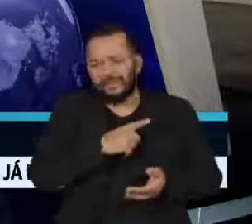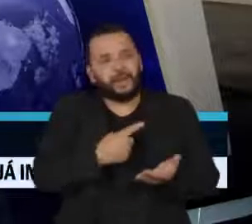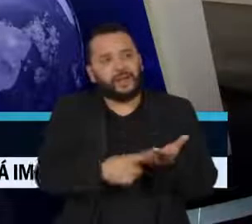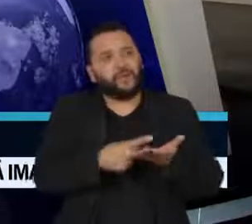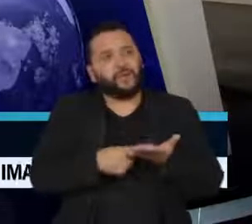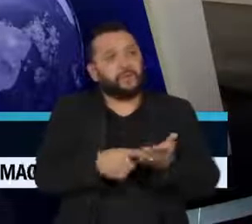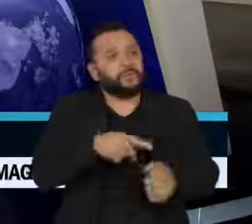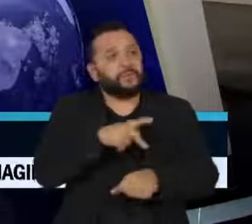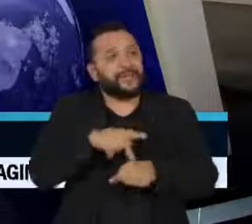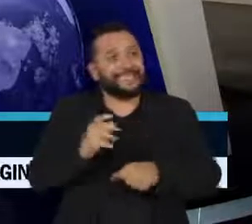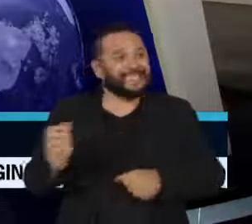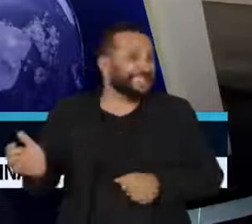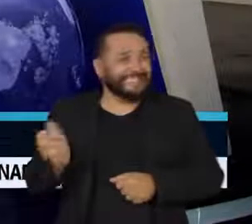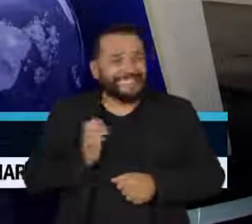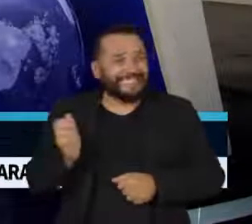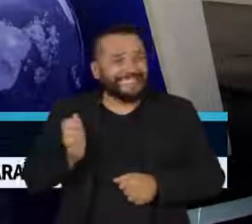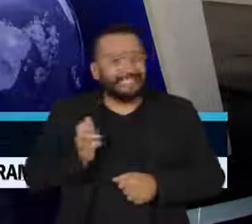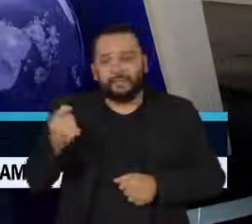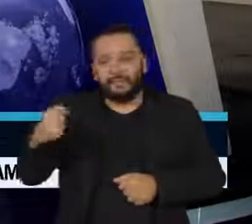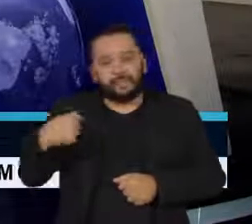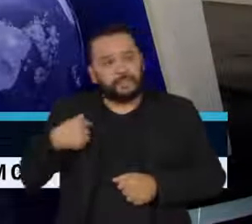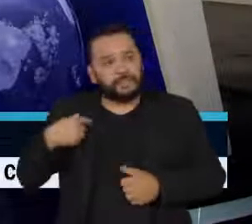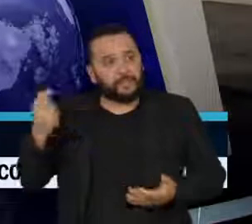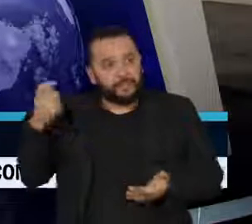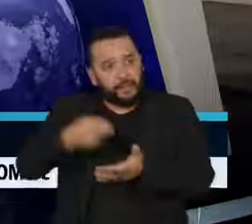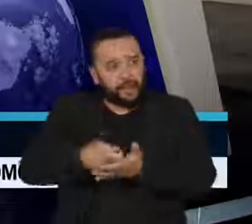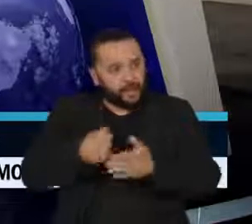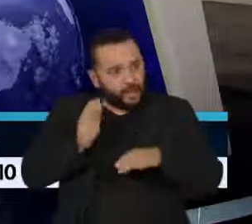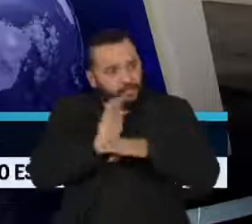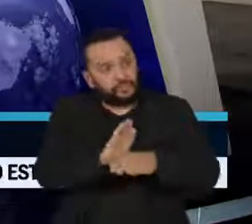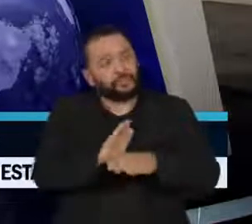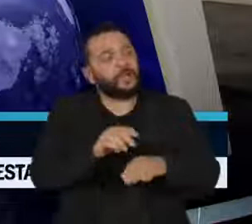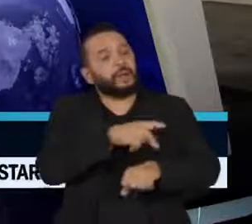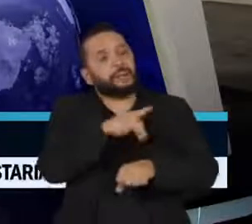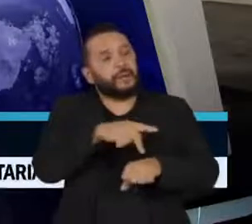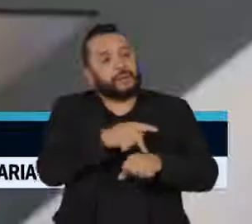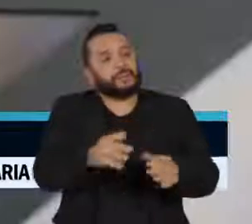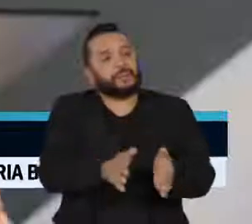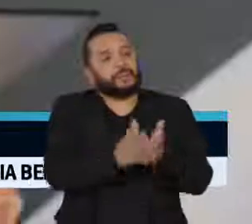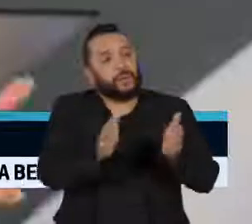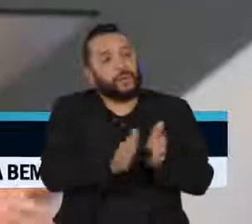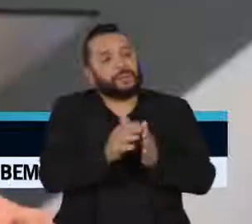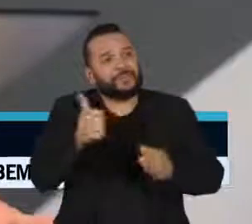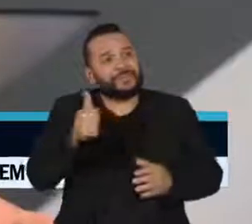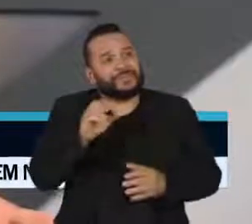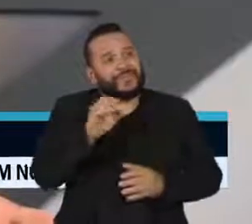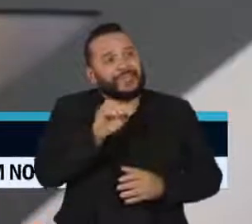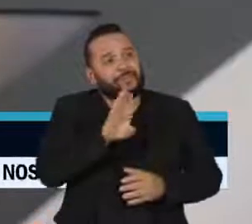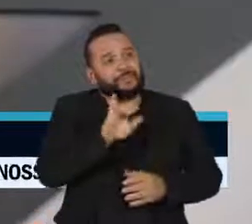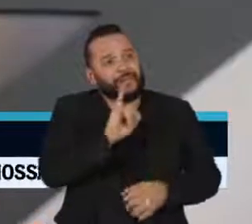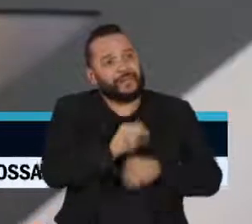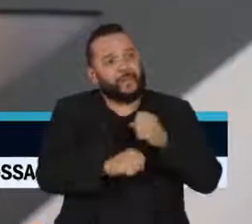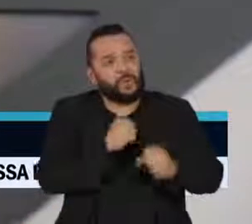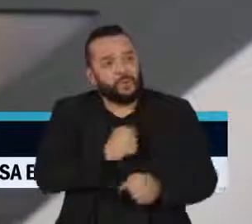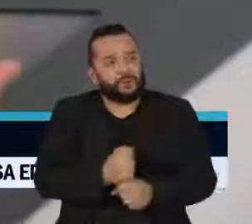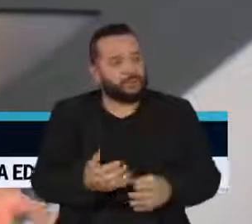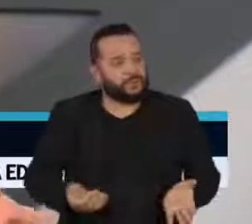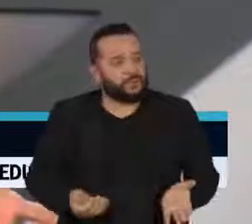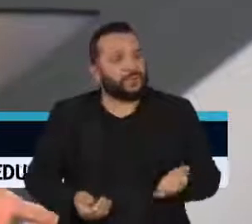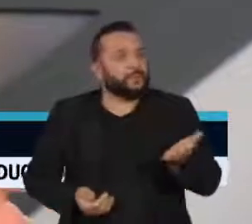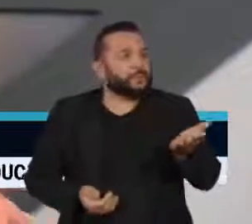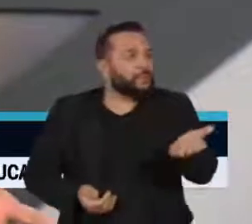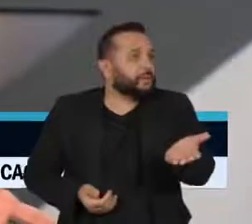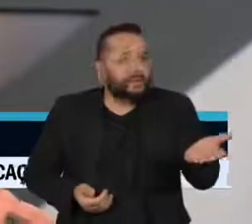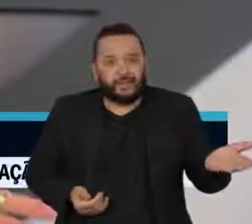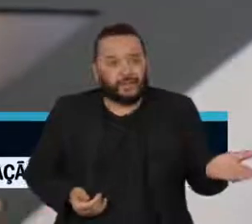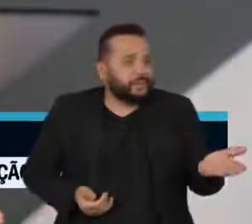países desenvolvidos deveriam estar indenizando ou ajudando com 100 bilhões ao ano, os países mais pobres que não têm dinheiro para lidar